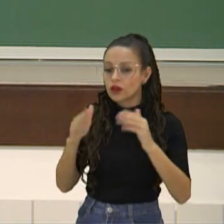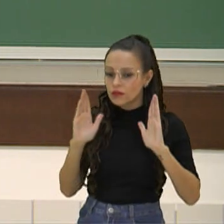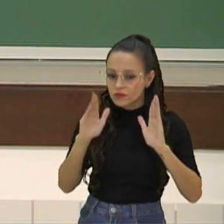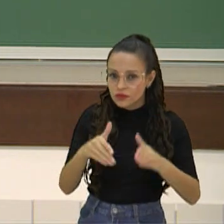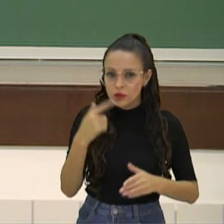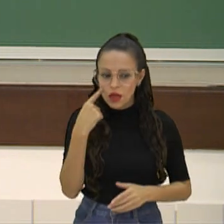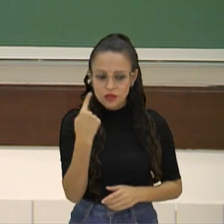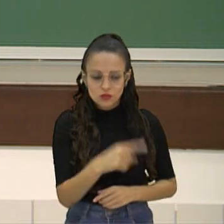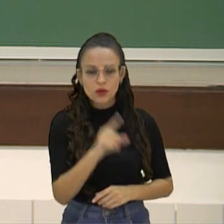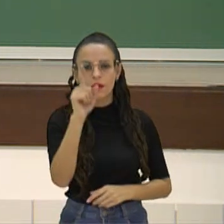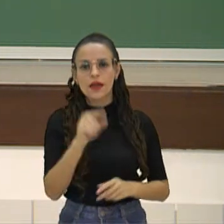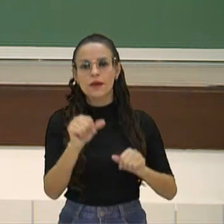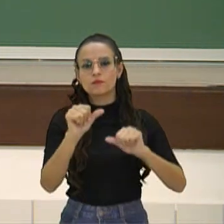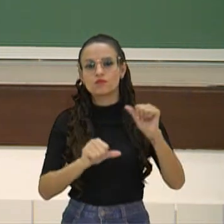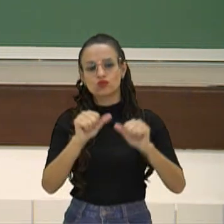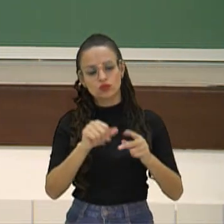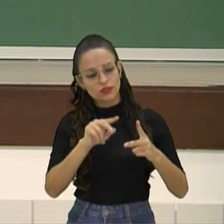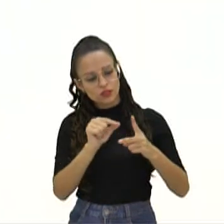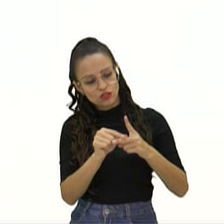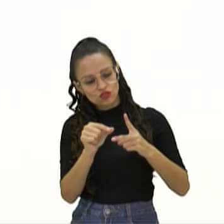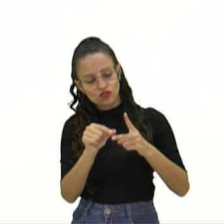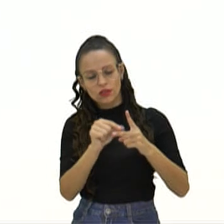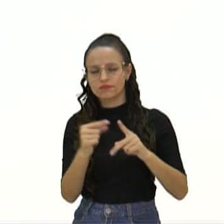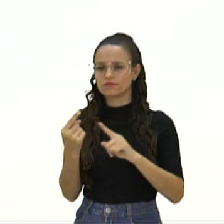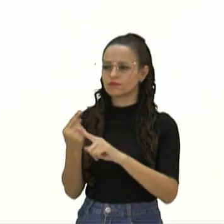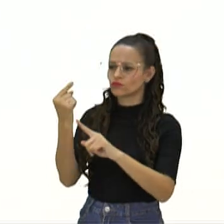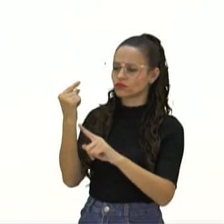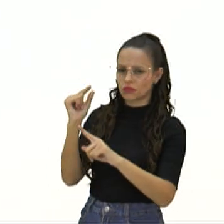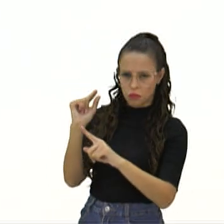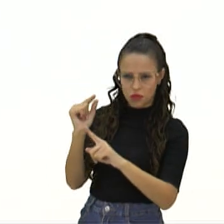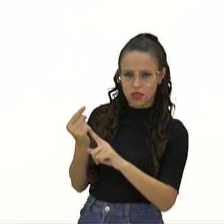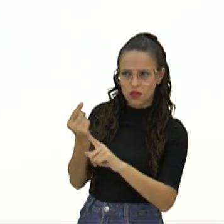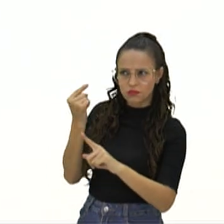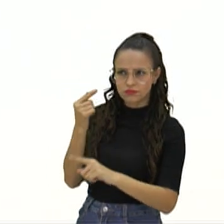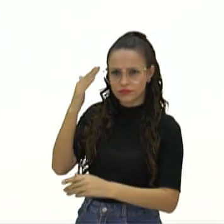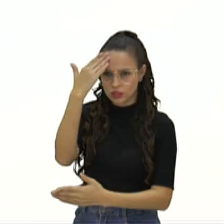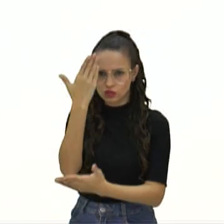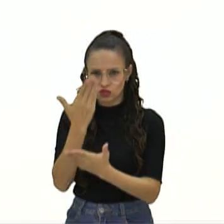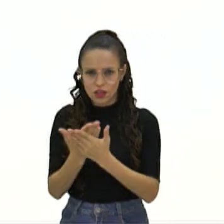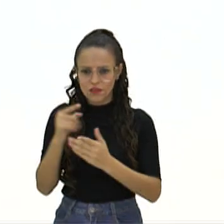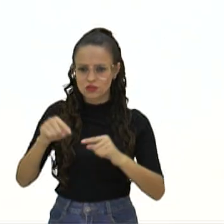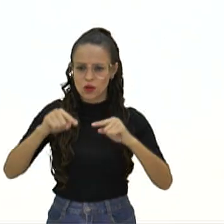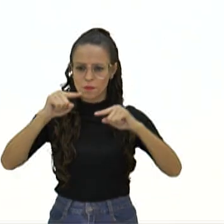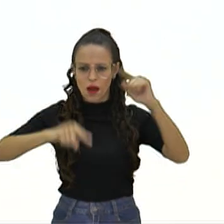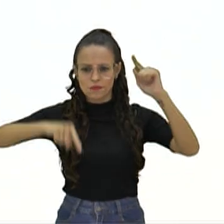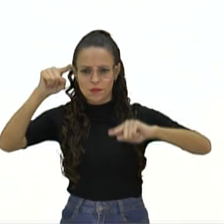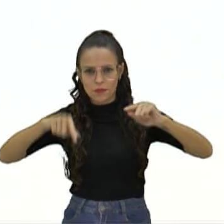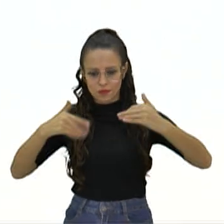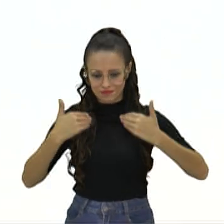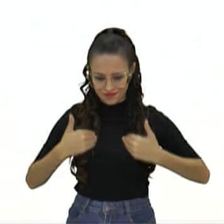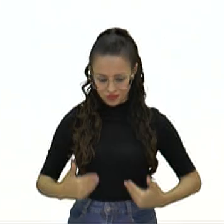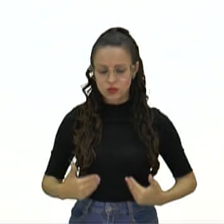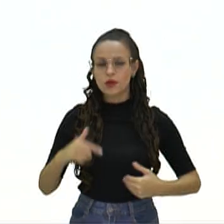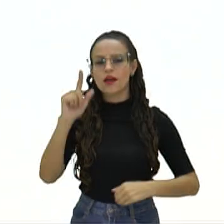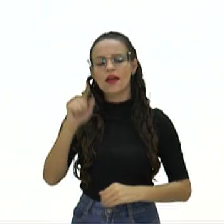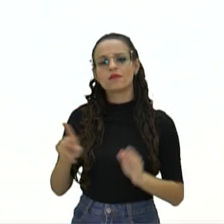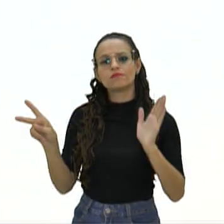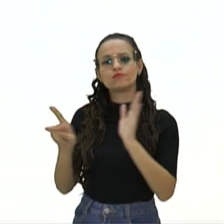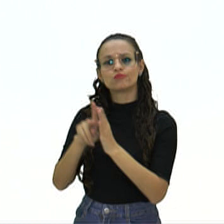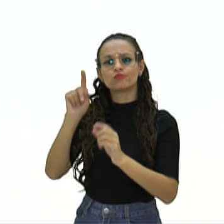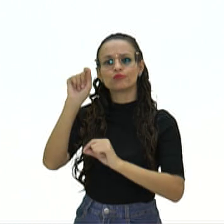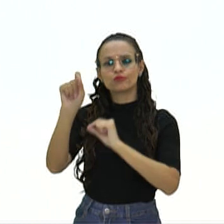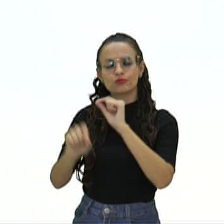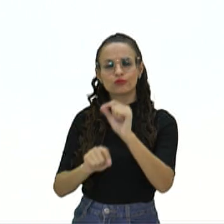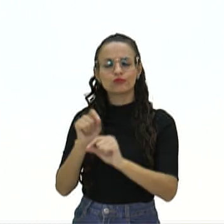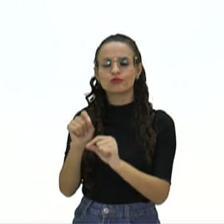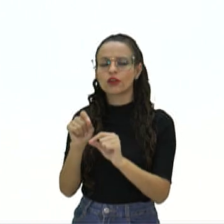descobriram, né? Muito bem. Até pouco tempo atrás, se acreditava que esse efeito sísmico, né, no corpo feminino era resultado de